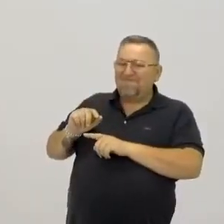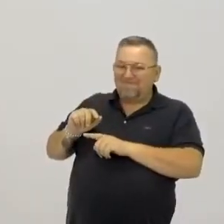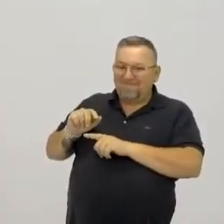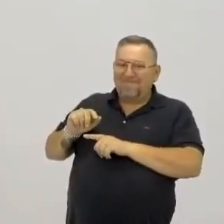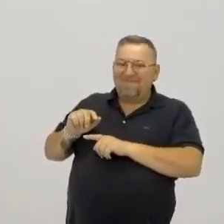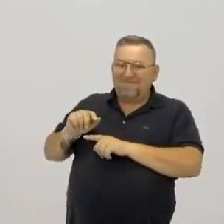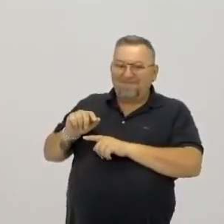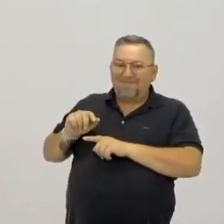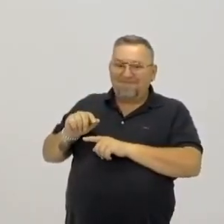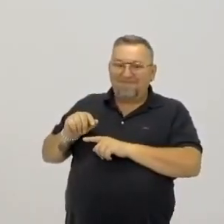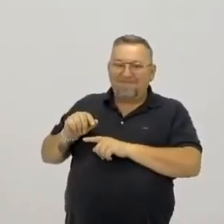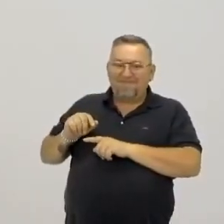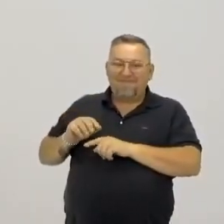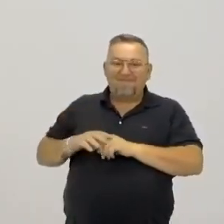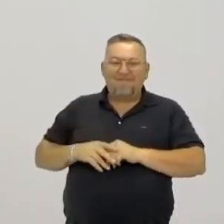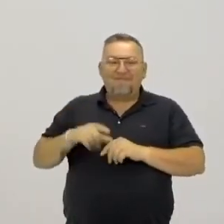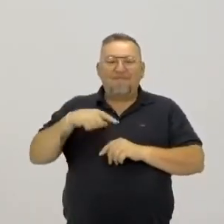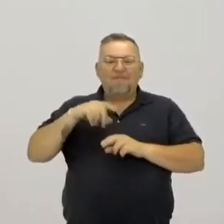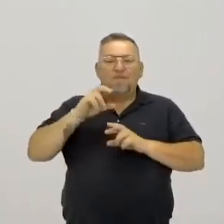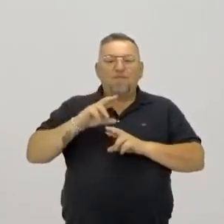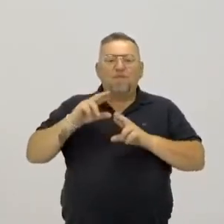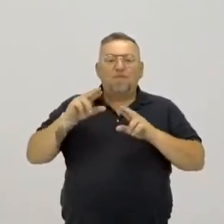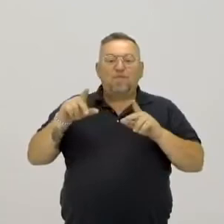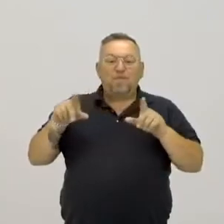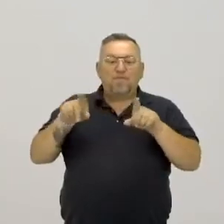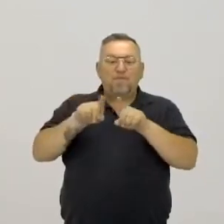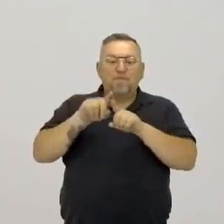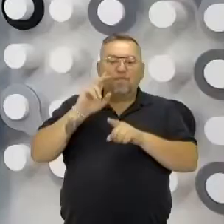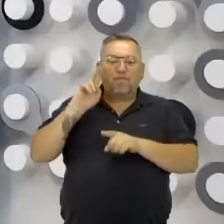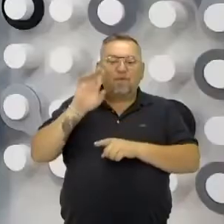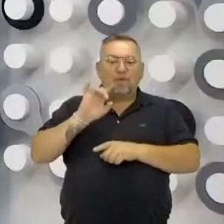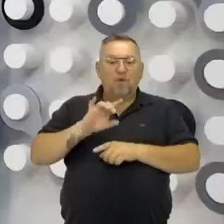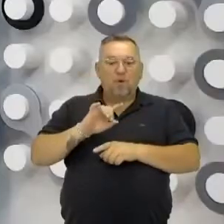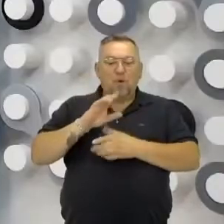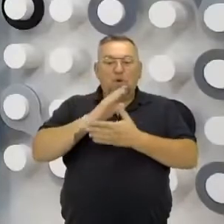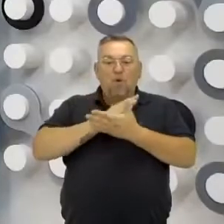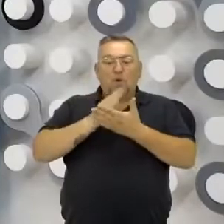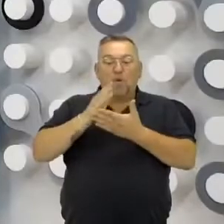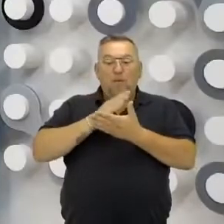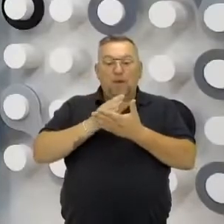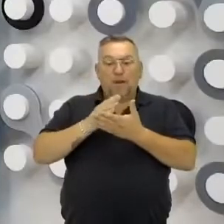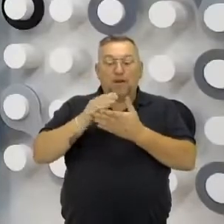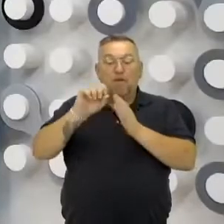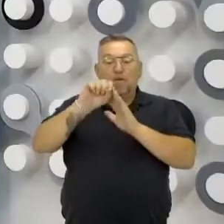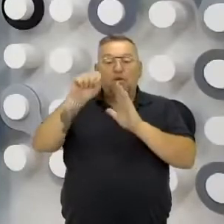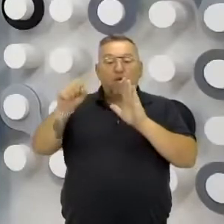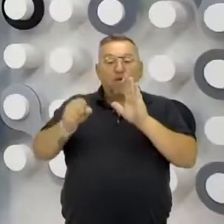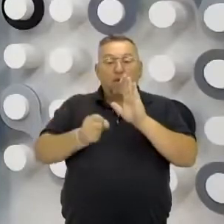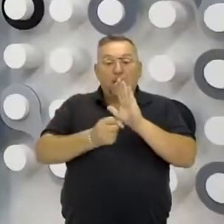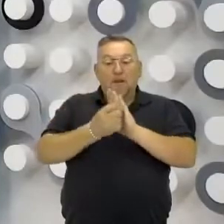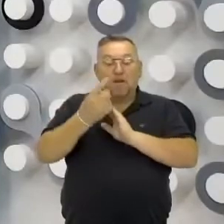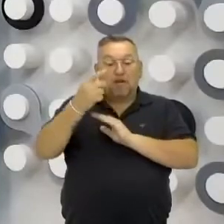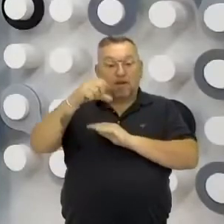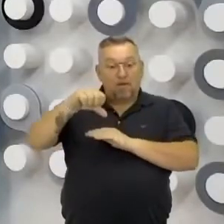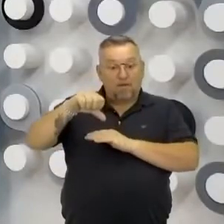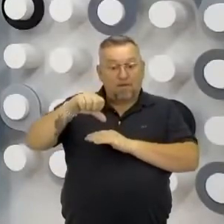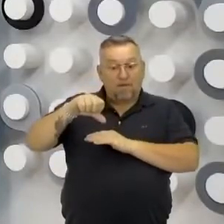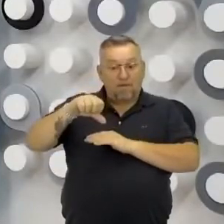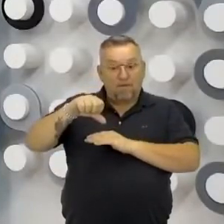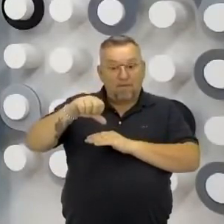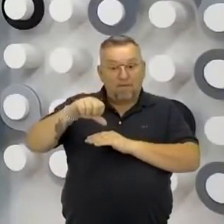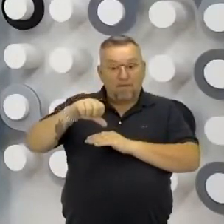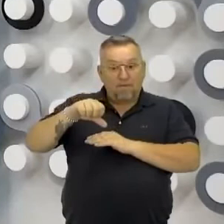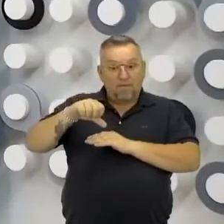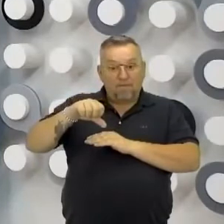né? Bacana. Tá bem diferente. Então, olha só, no comecinho aqui do século XIX, né, entre século XVIII